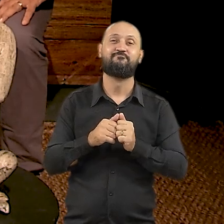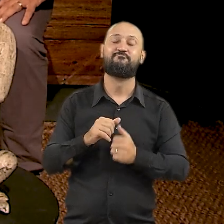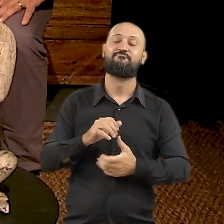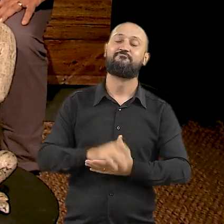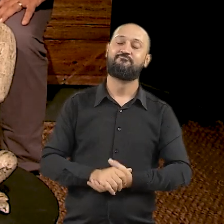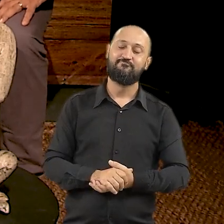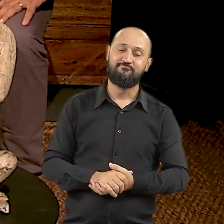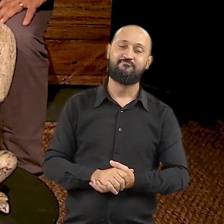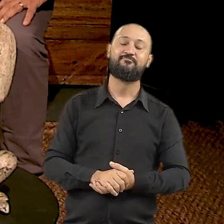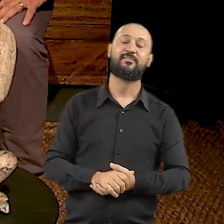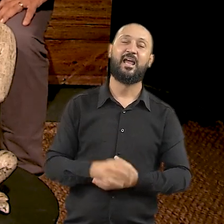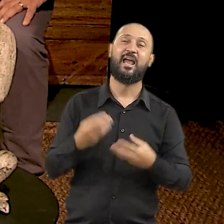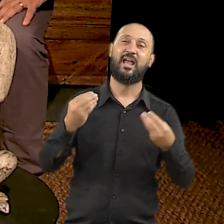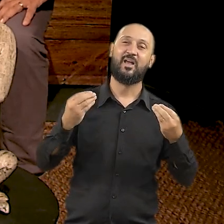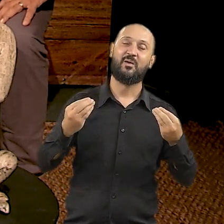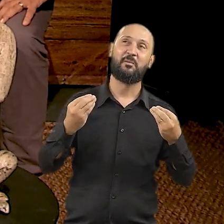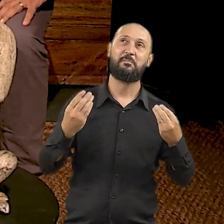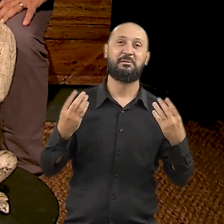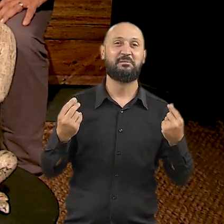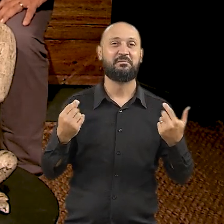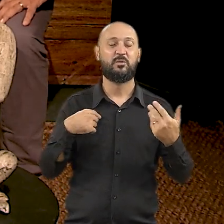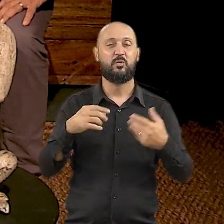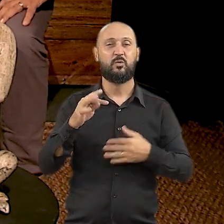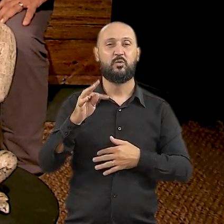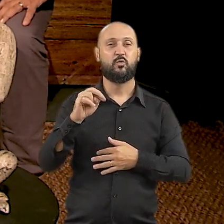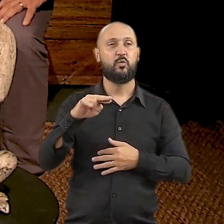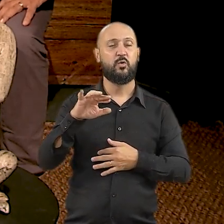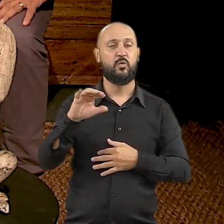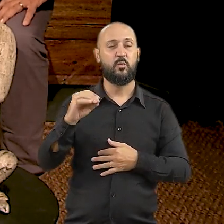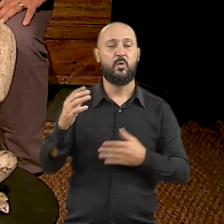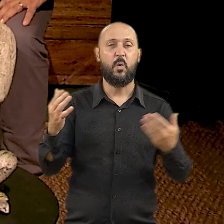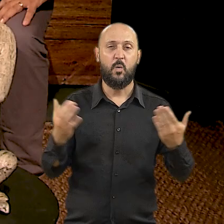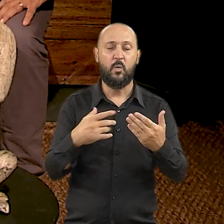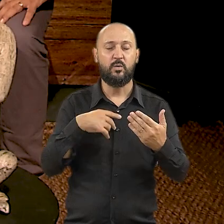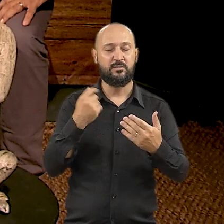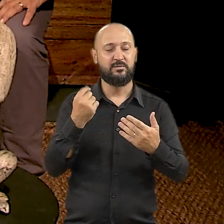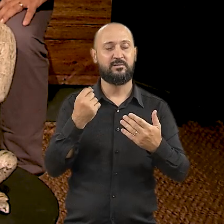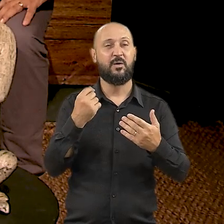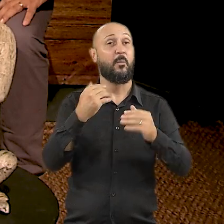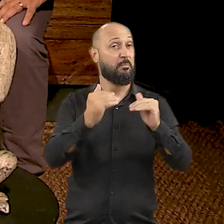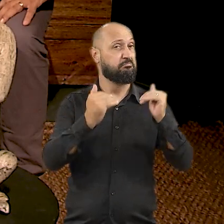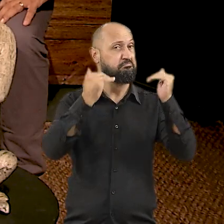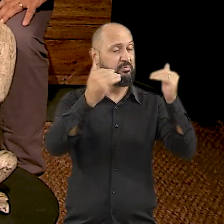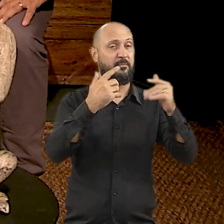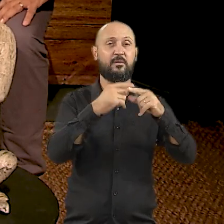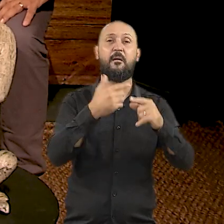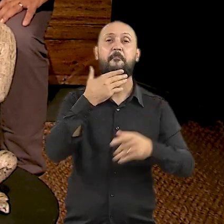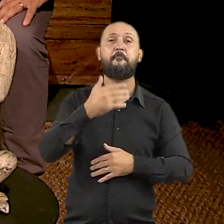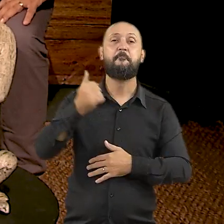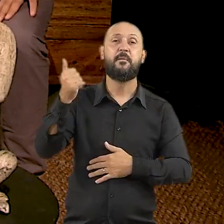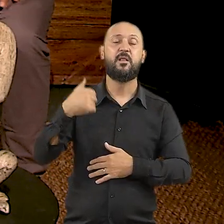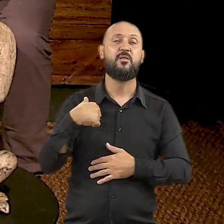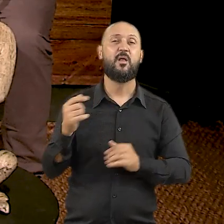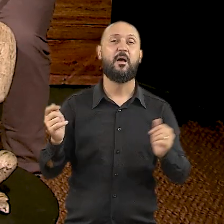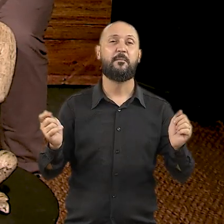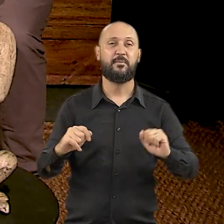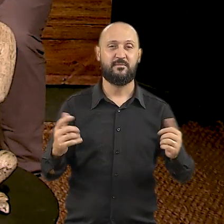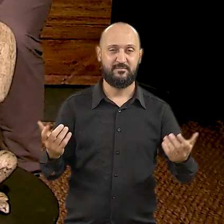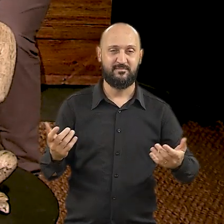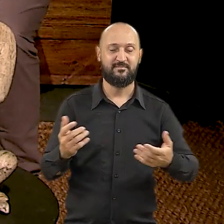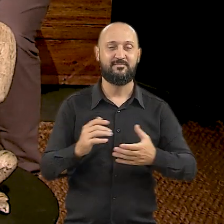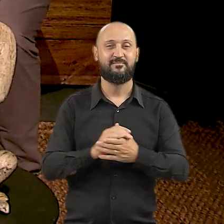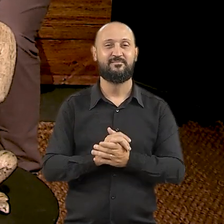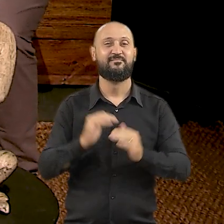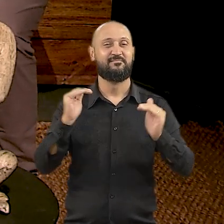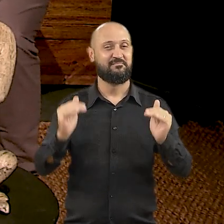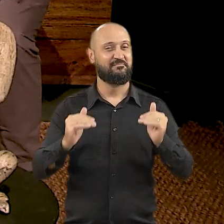Foi, é uma coisa... o Toninho eu tenho em alta conta, porque daí, lógico, que melhorou muito a possibilidade.